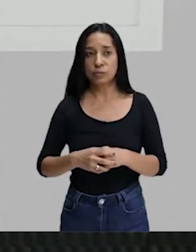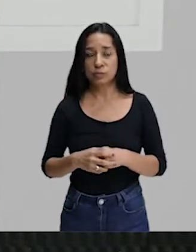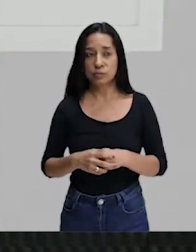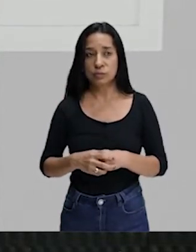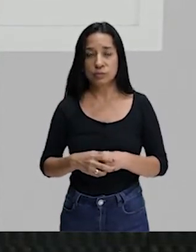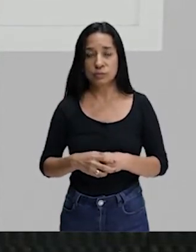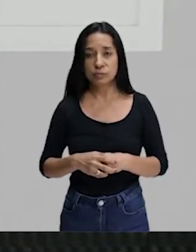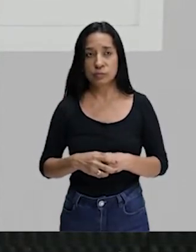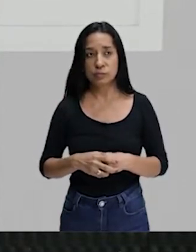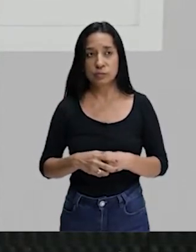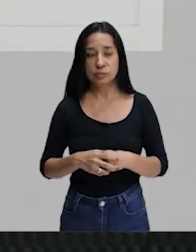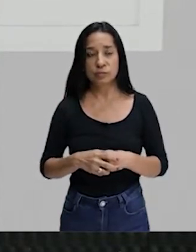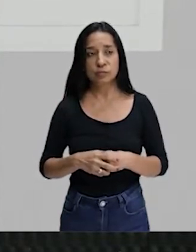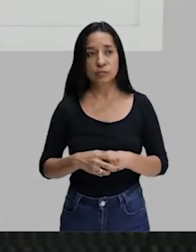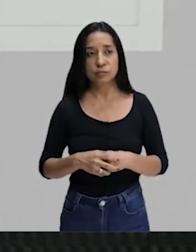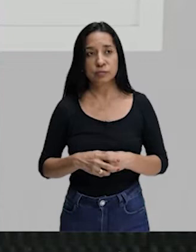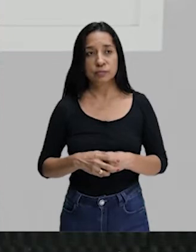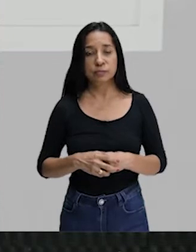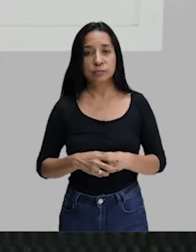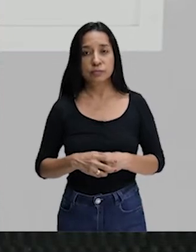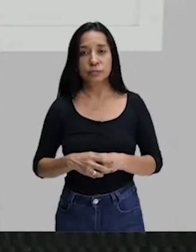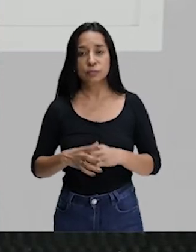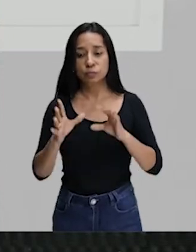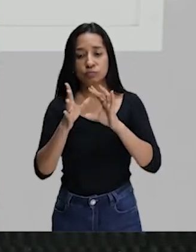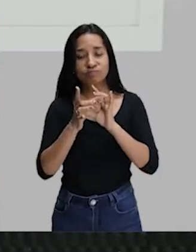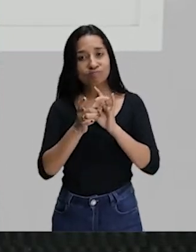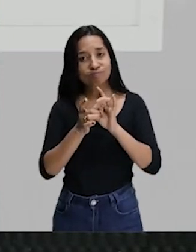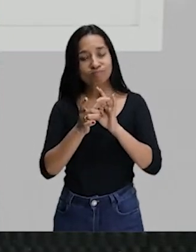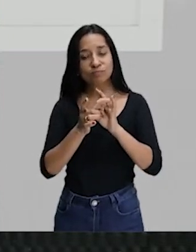Pronto, certo? Se liga nessa palavrinha.